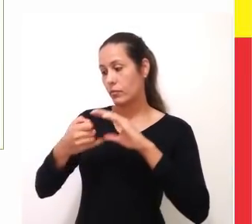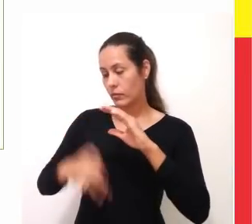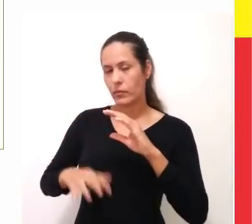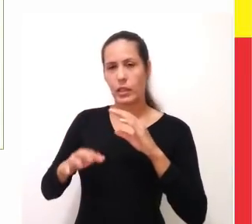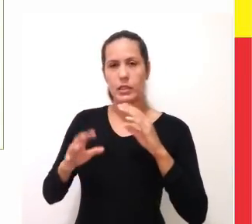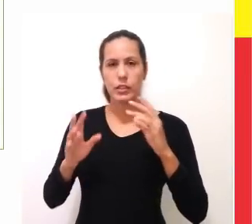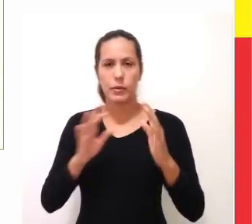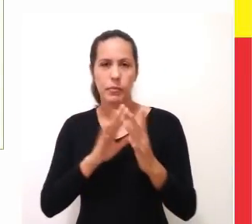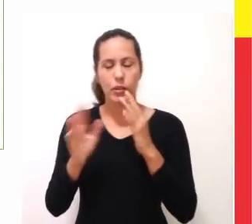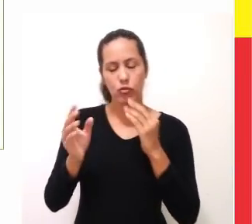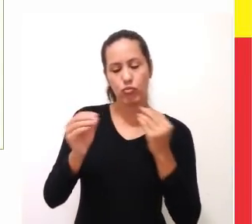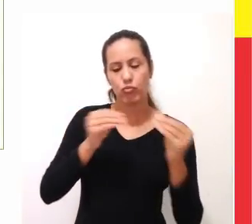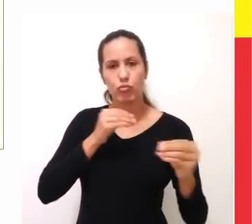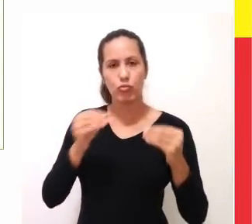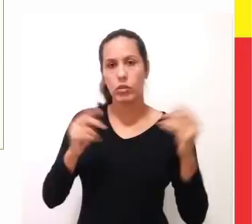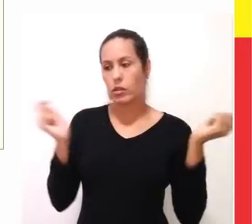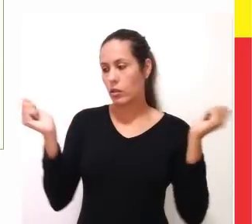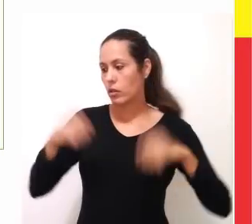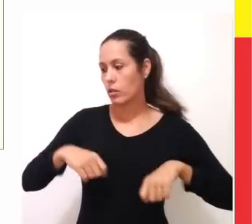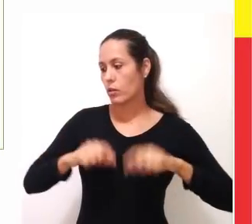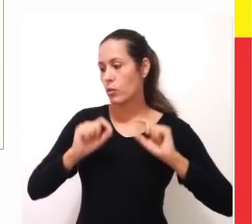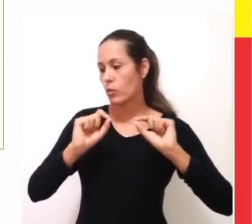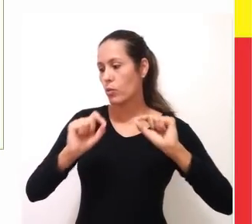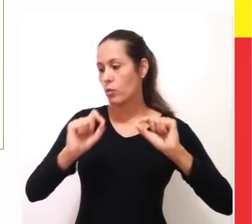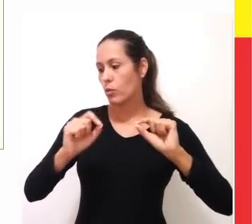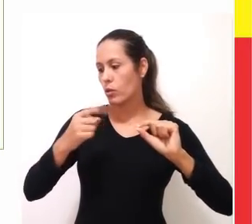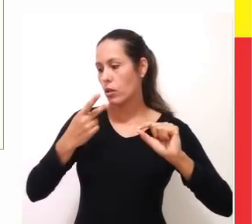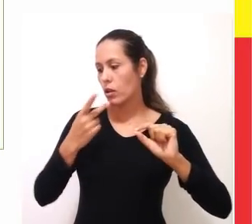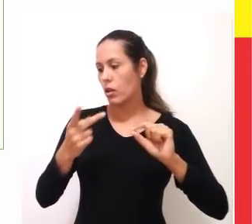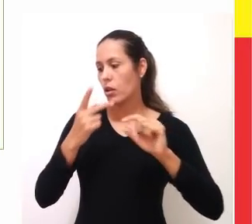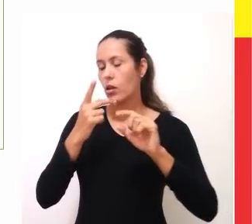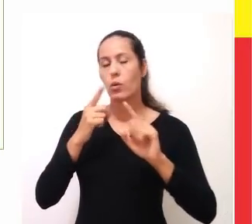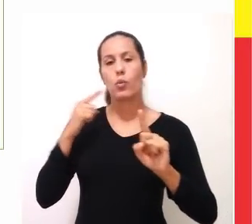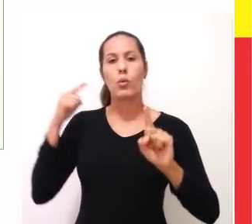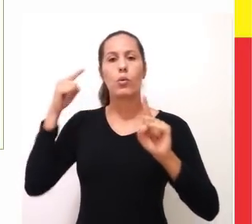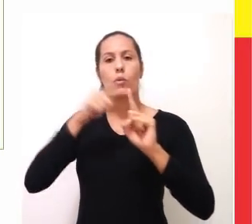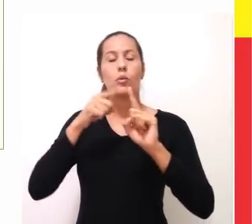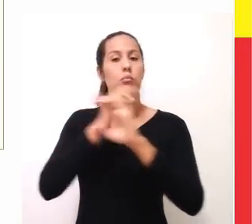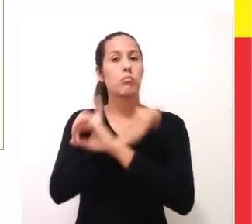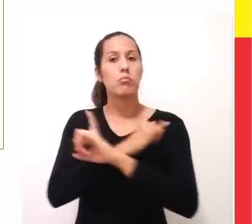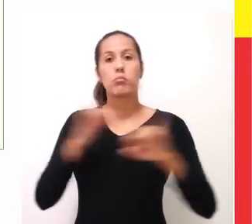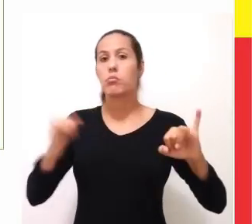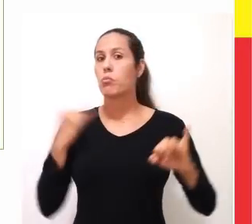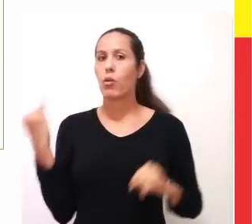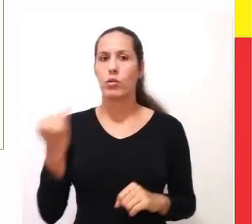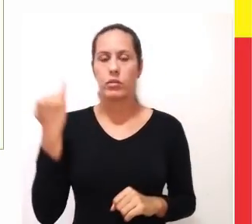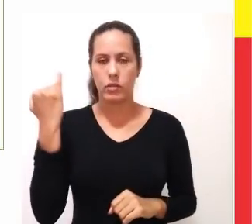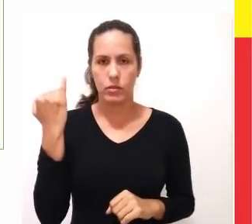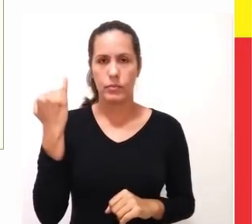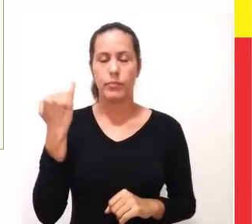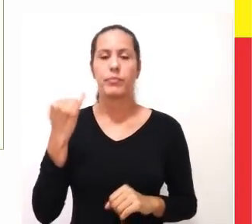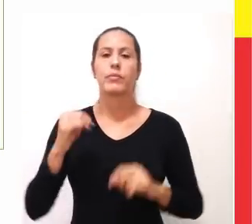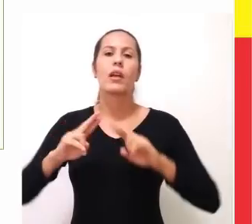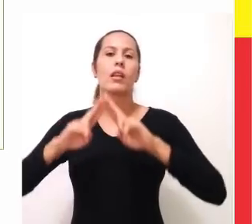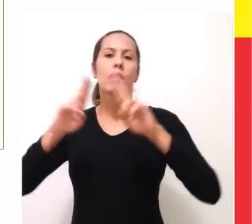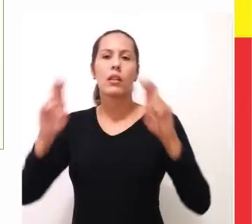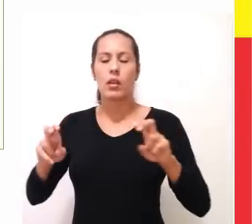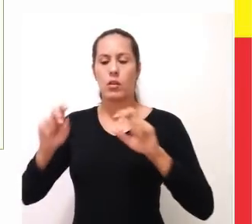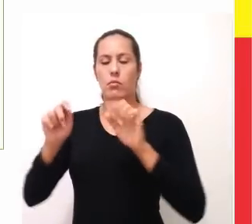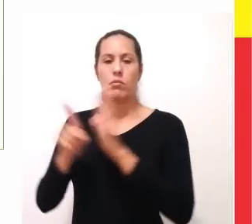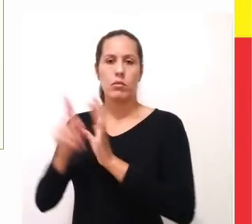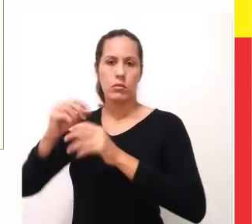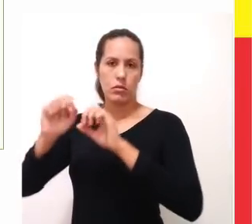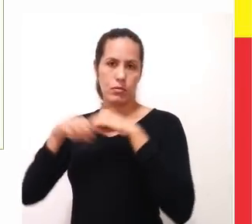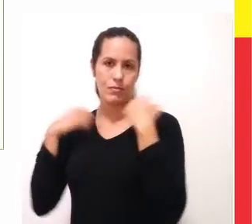o texto exerça a sua função primordial, que é informar temas relevantes à sociedade